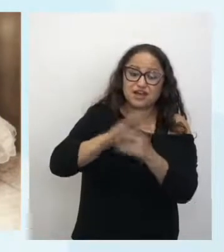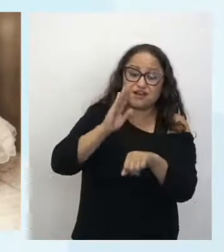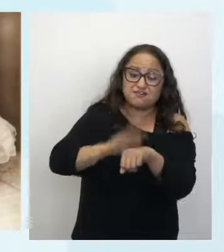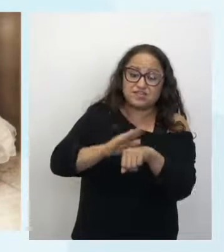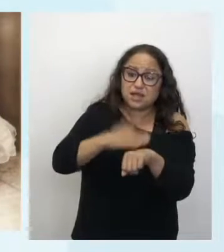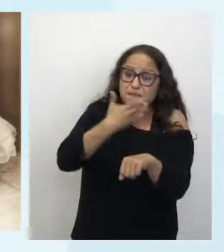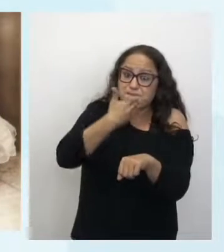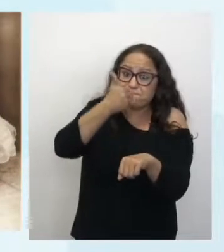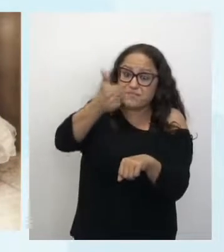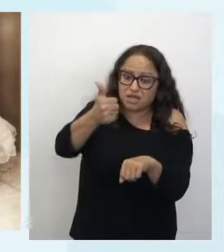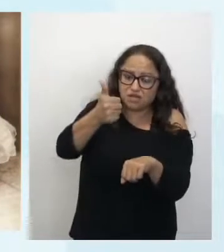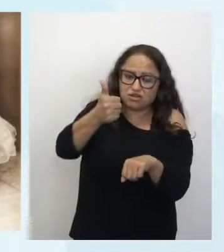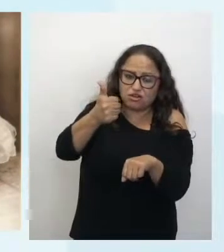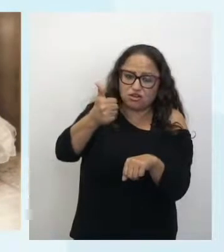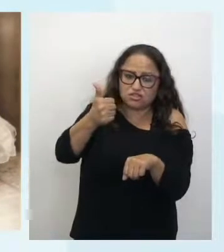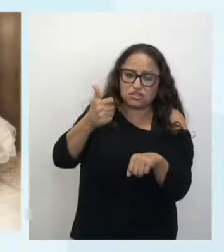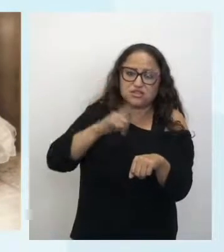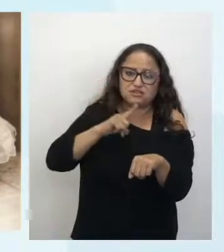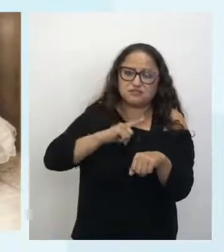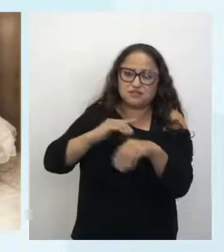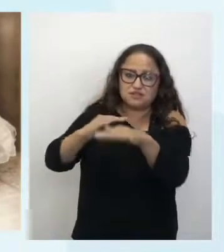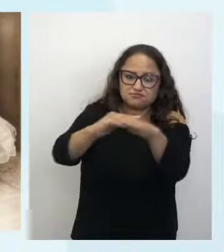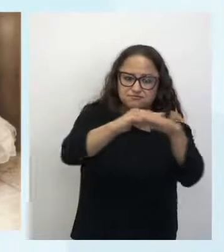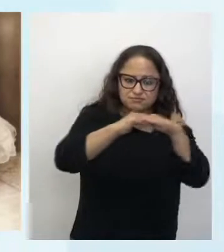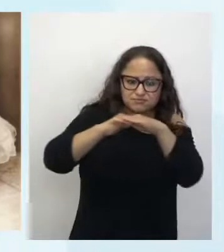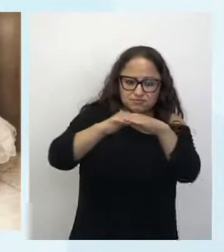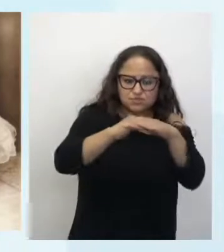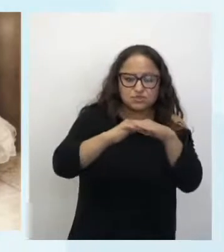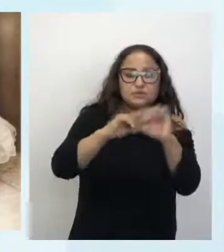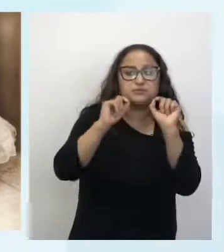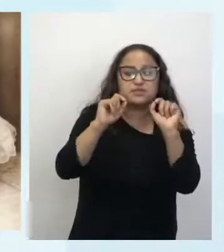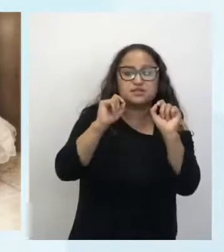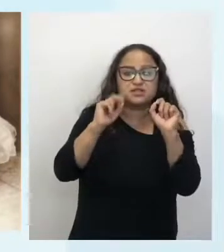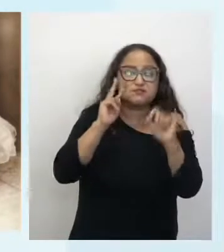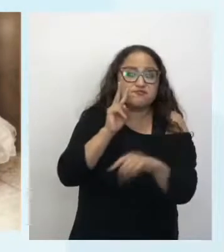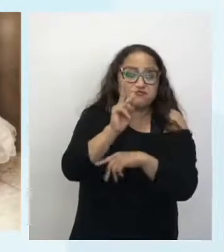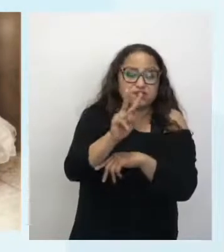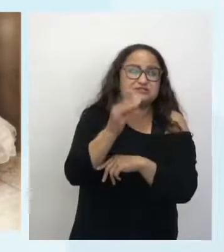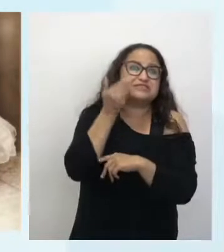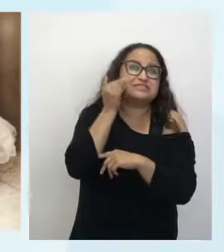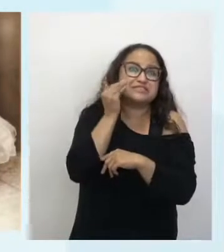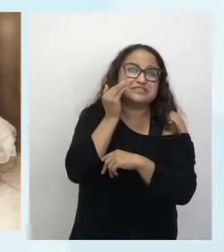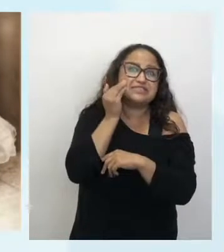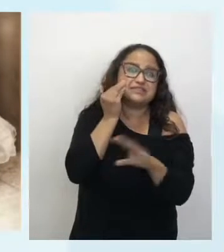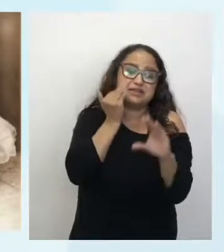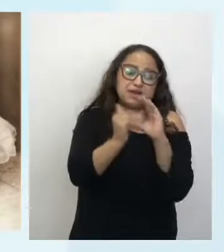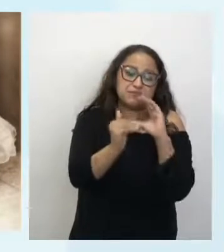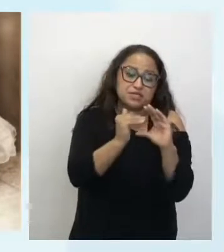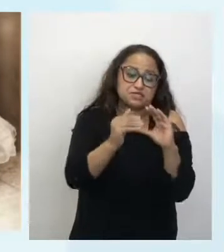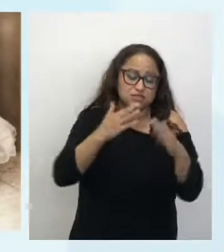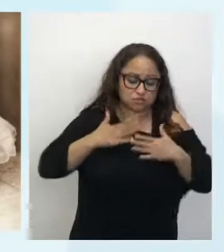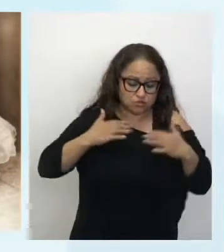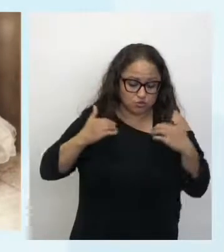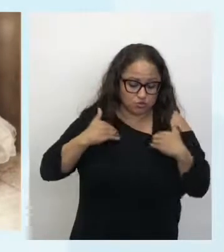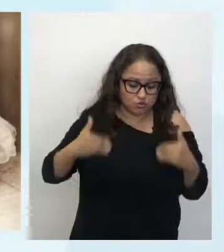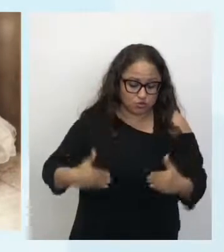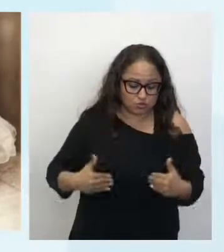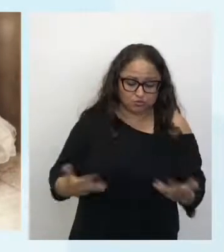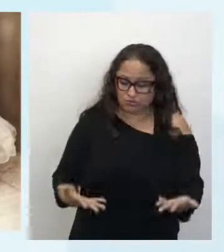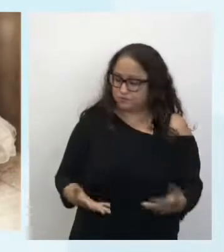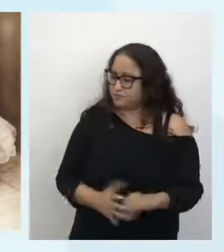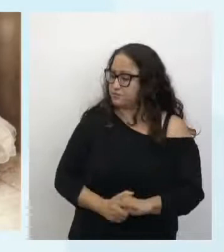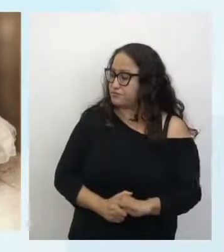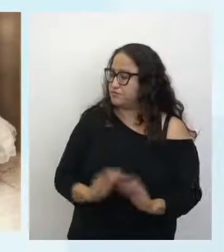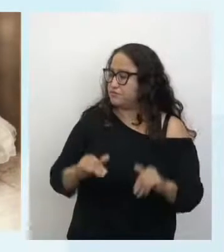e torná-los lindos e harmoniosos para que quem esteja me assistindo consiga entender a mensagem que eu quero transmitir através do meu corpo, tá?